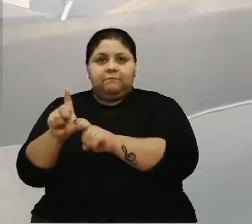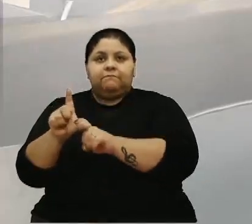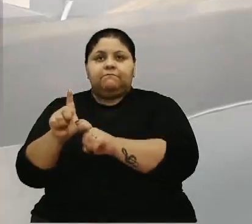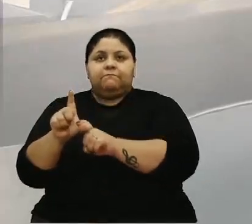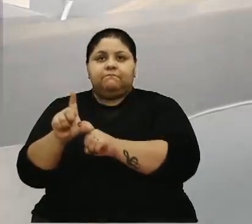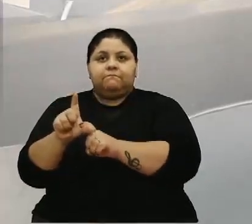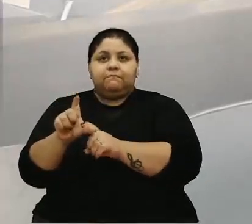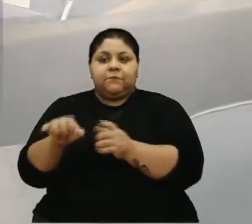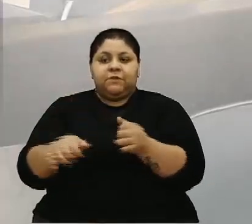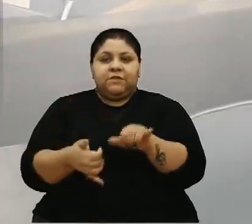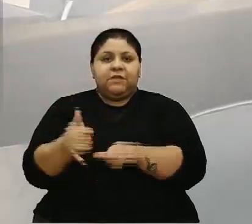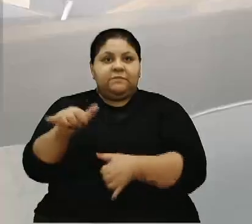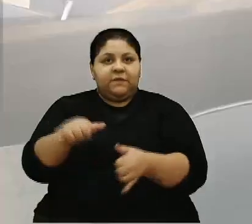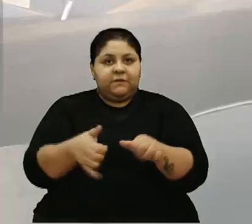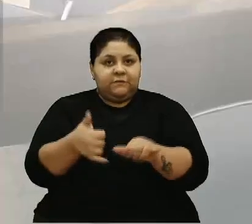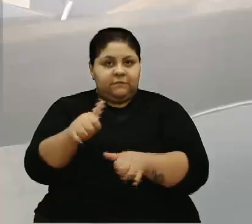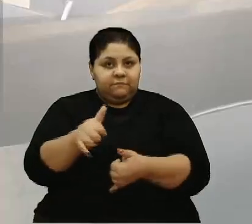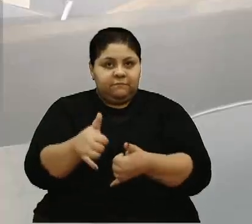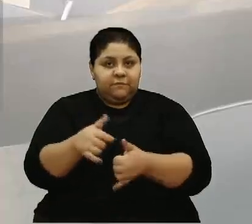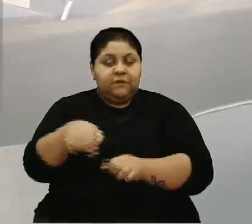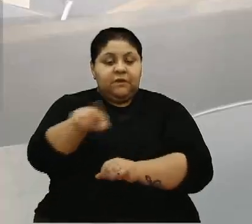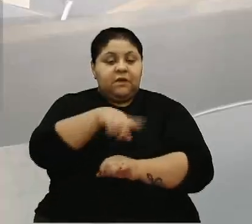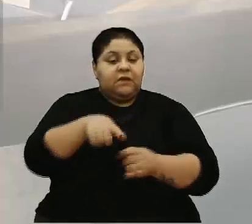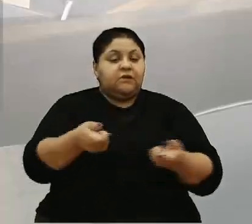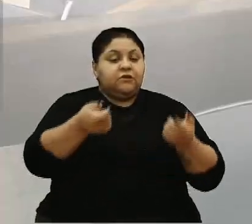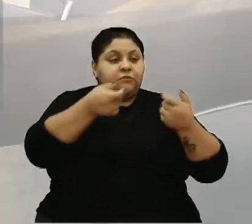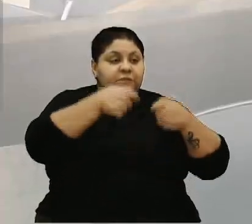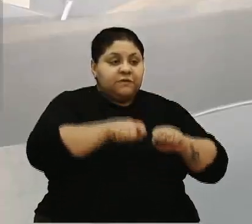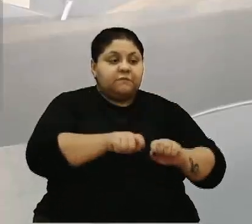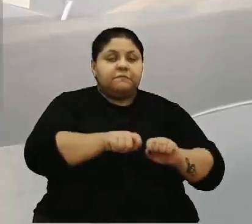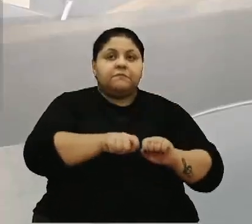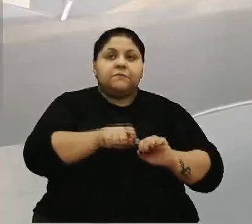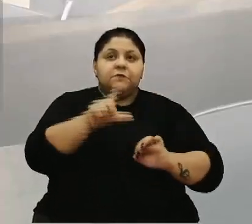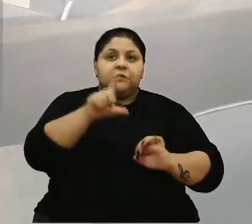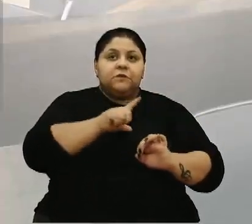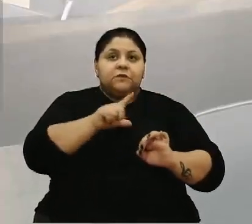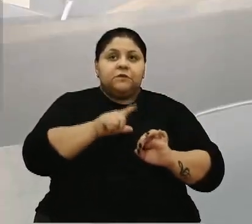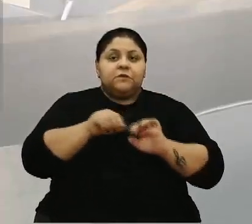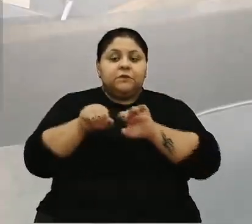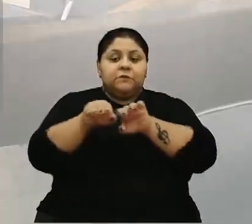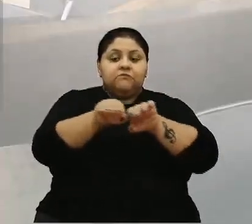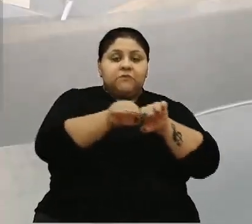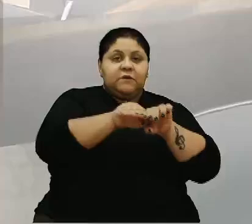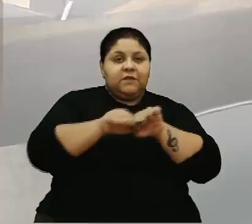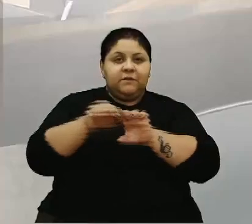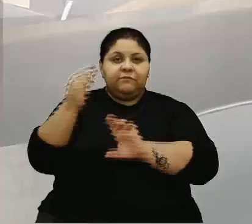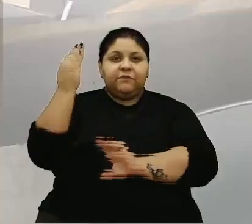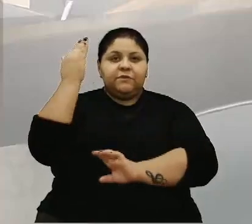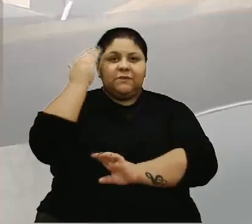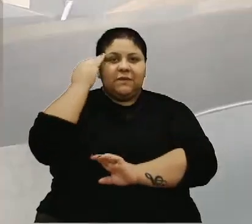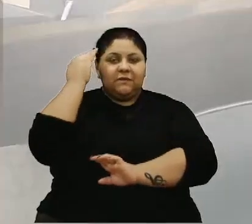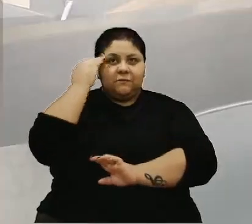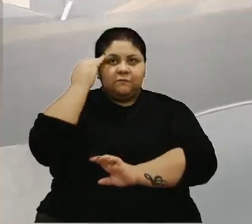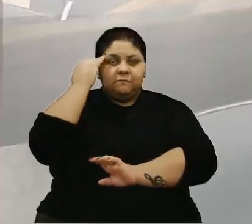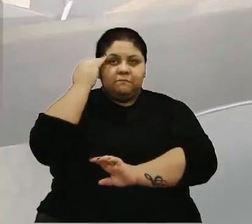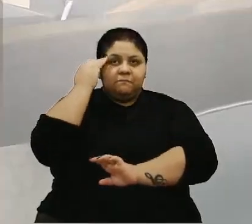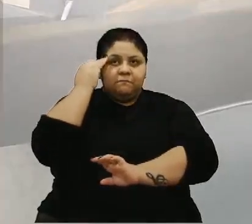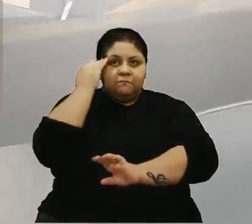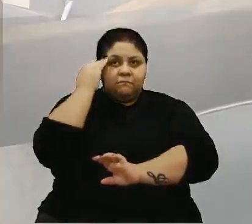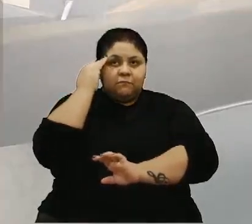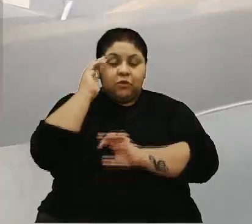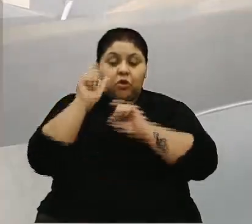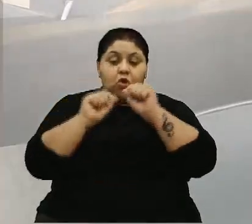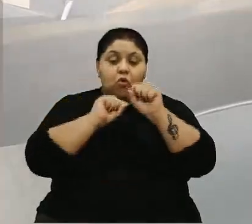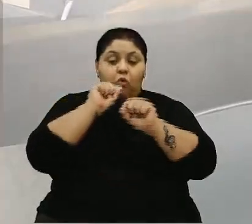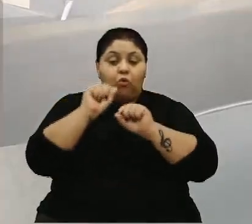químicas. E a gente precisa ter o equilíbrio de saber que isso, o que está